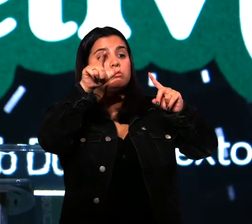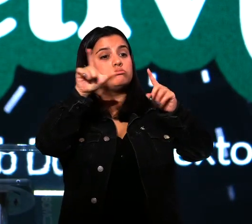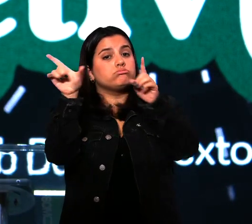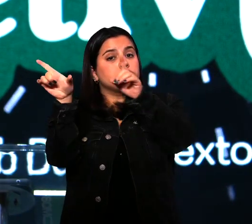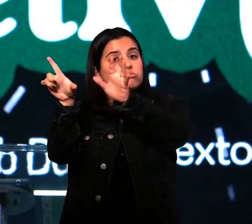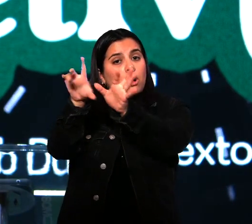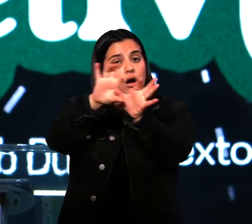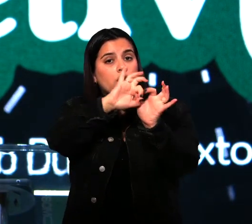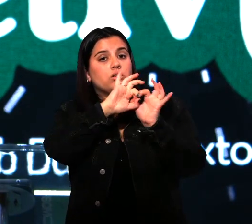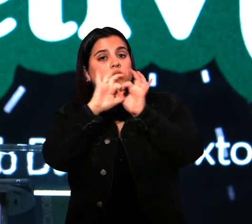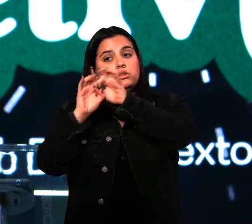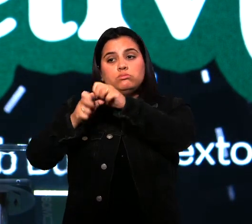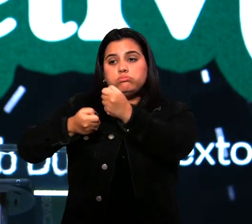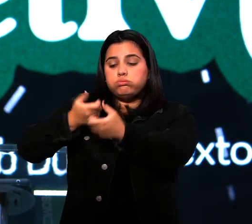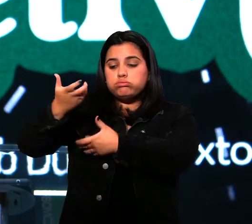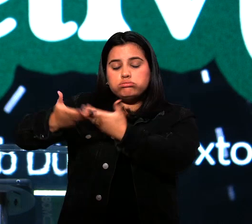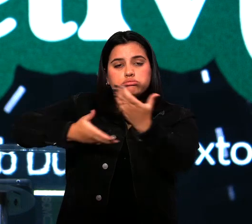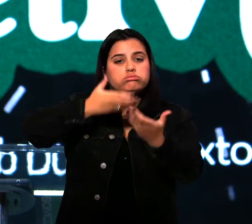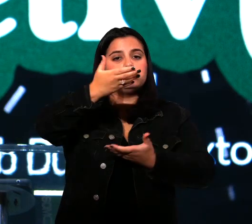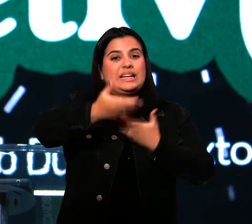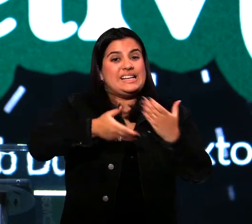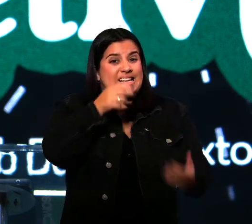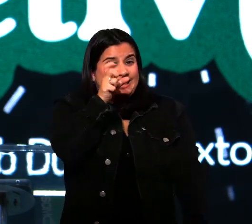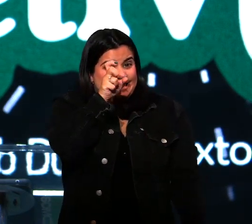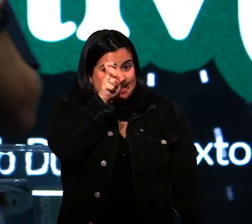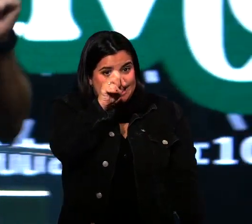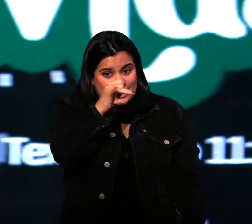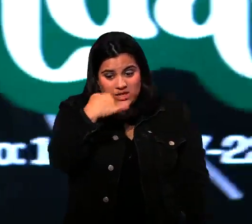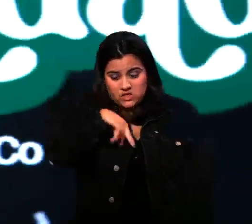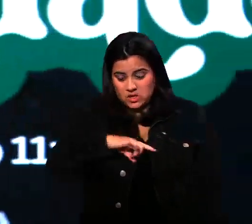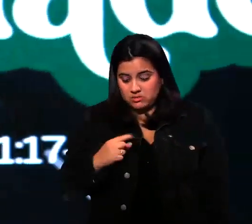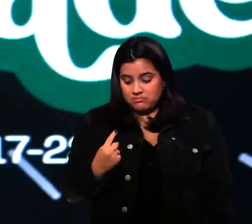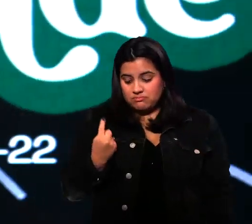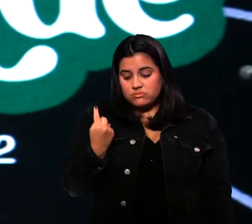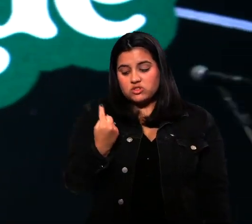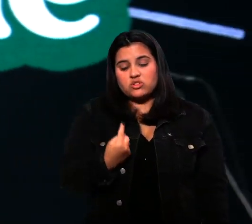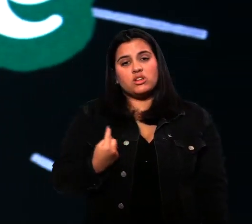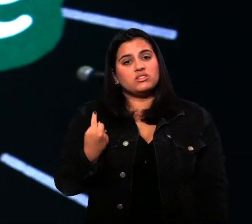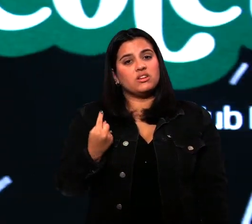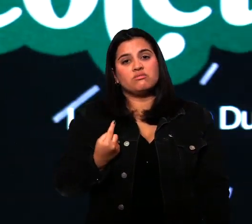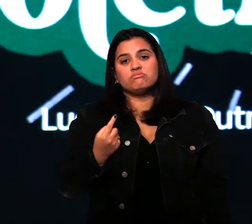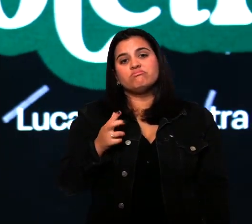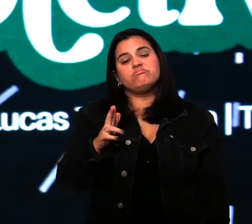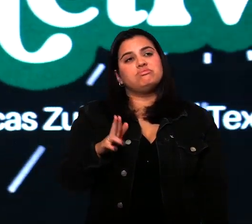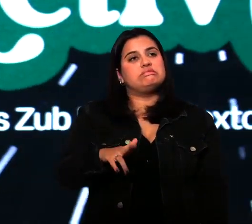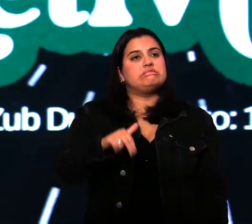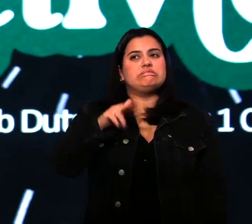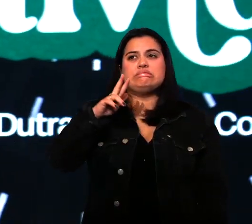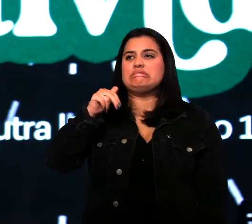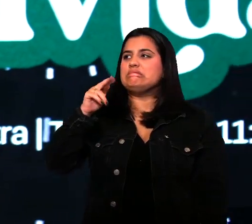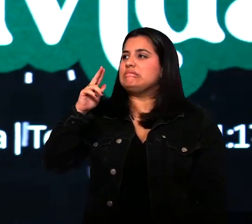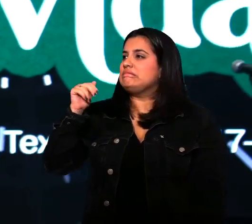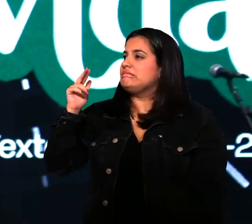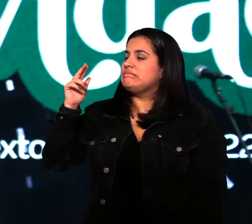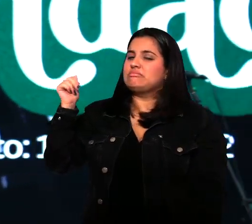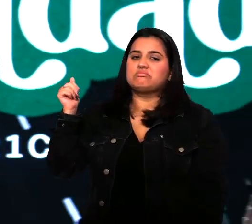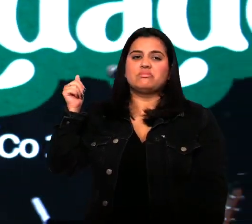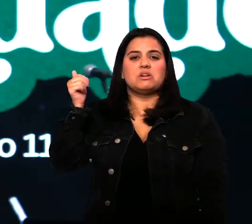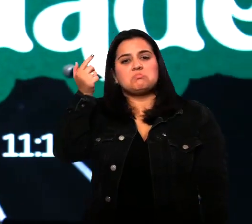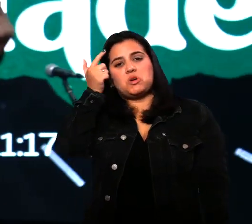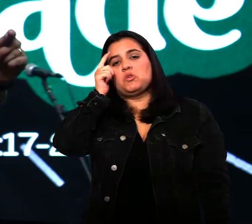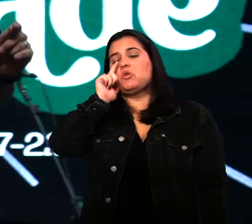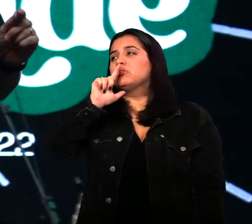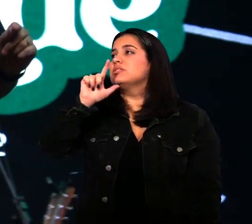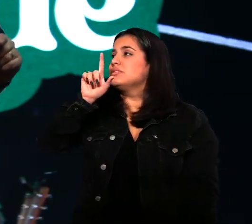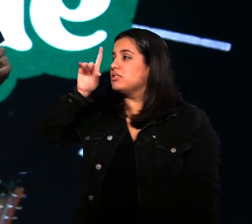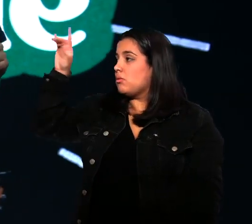Se nós não andarmos juntos, nós nunca vamos chegar onde o Senhor quer que nós cheguemos. O cristianismo é a